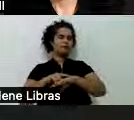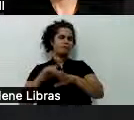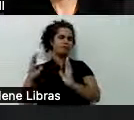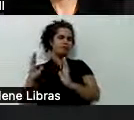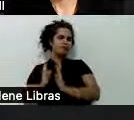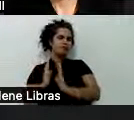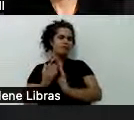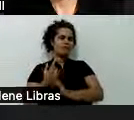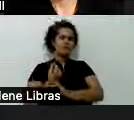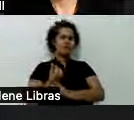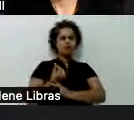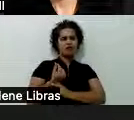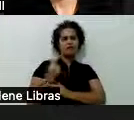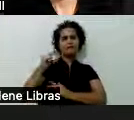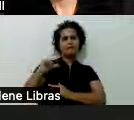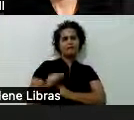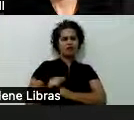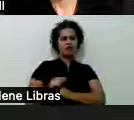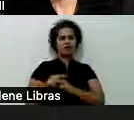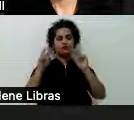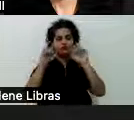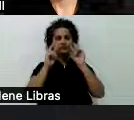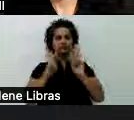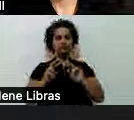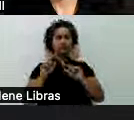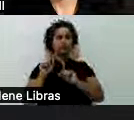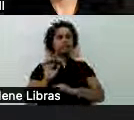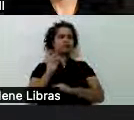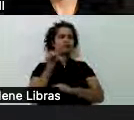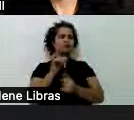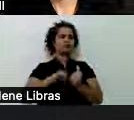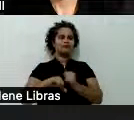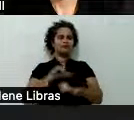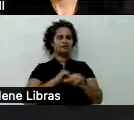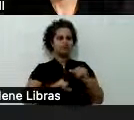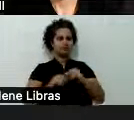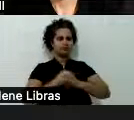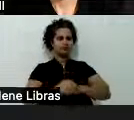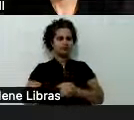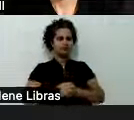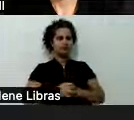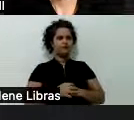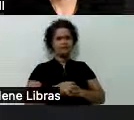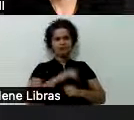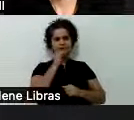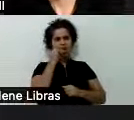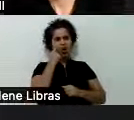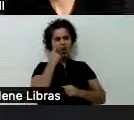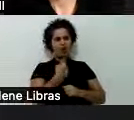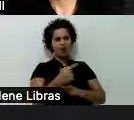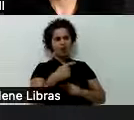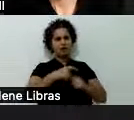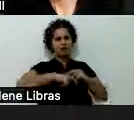Uma metodologia que ganhou transcendência com a transformação da Times Square em Nova York, ganhou